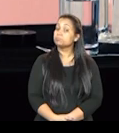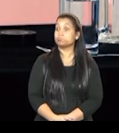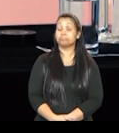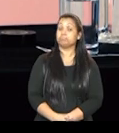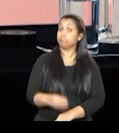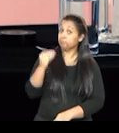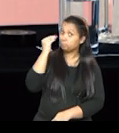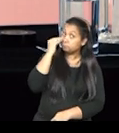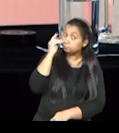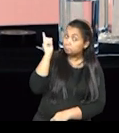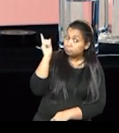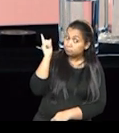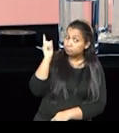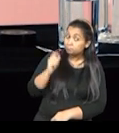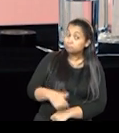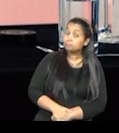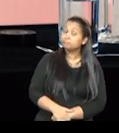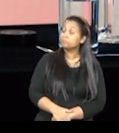Será que conduz a eletricidade?